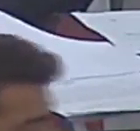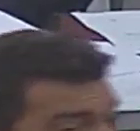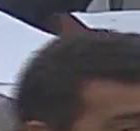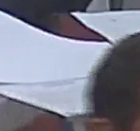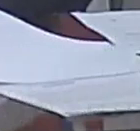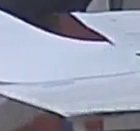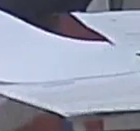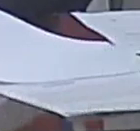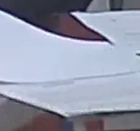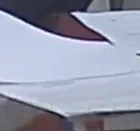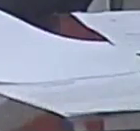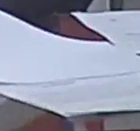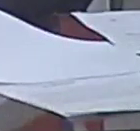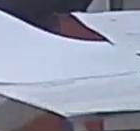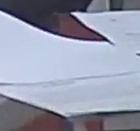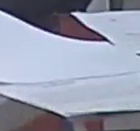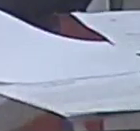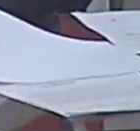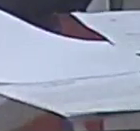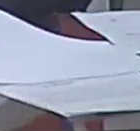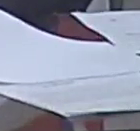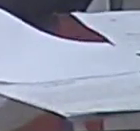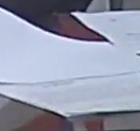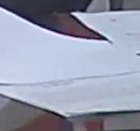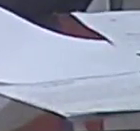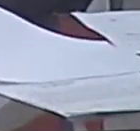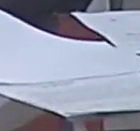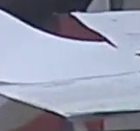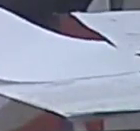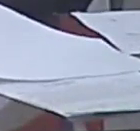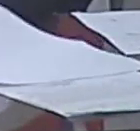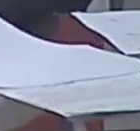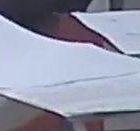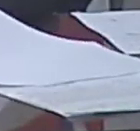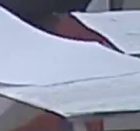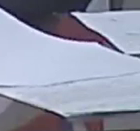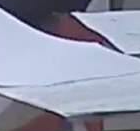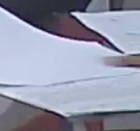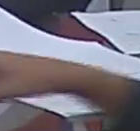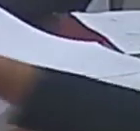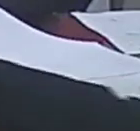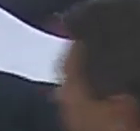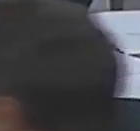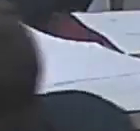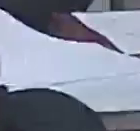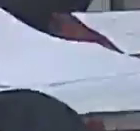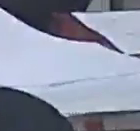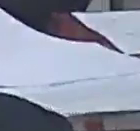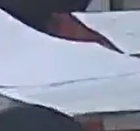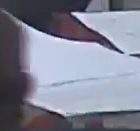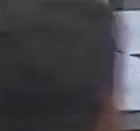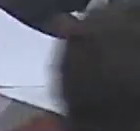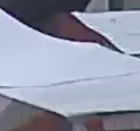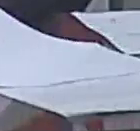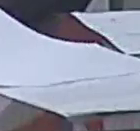Executivo que realize melhorias no Sarjetão, com canaleta existente na Rua Floriano Peixoto, esquina com Rua Javari. Dr. Harry